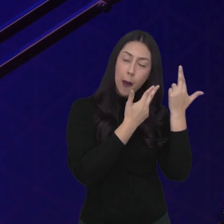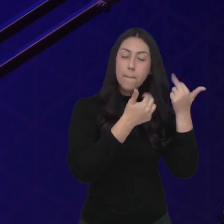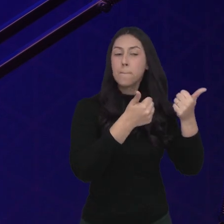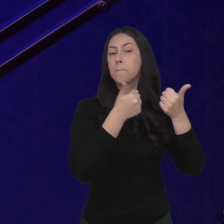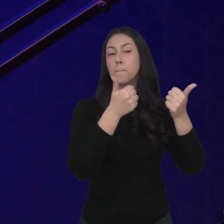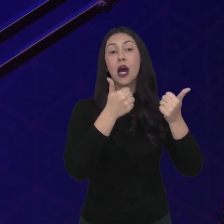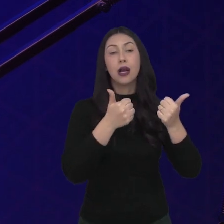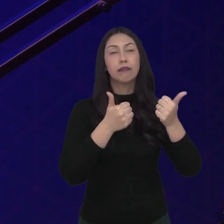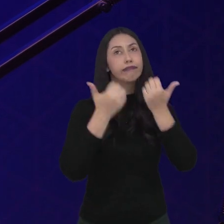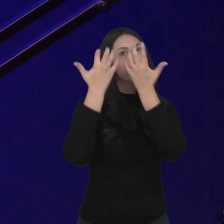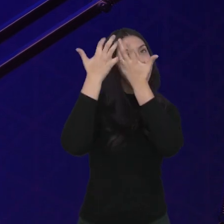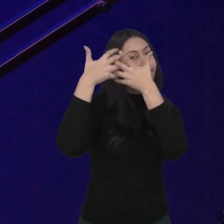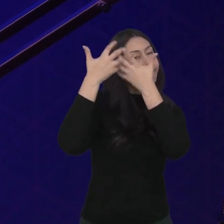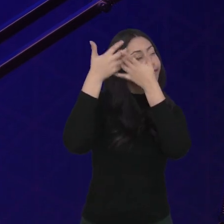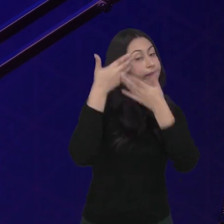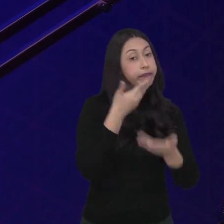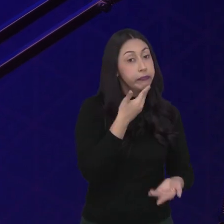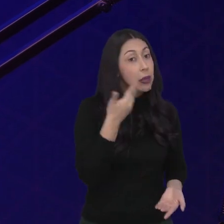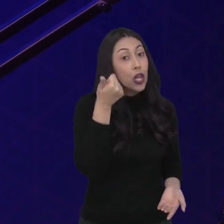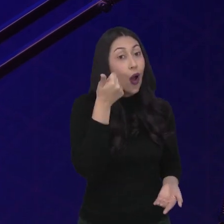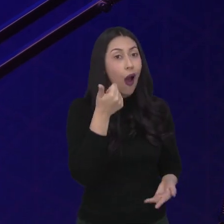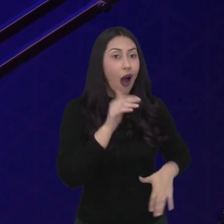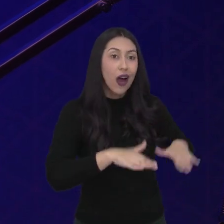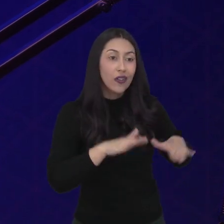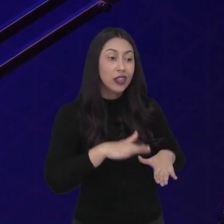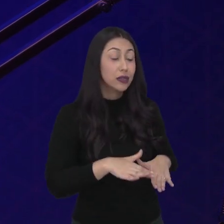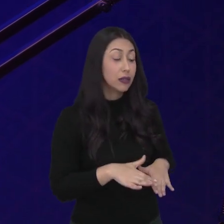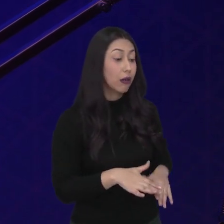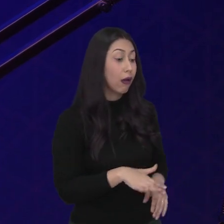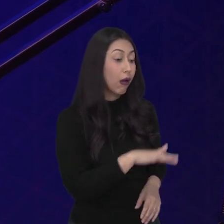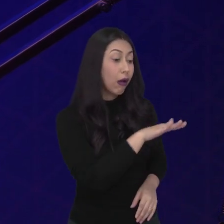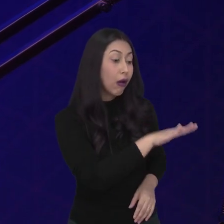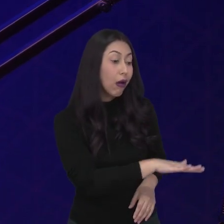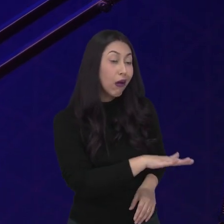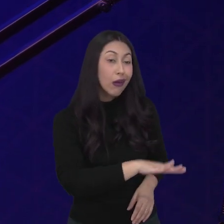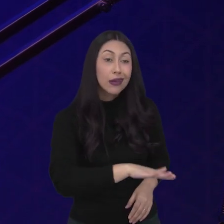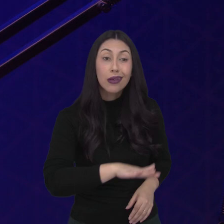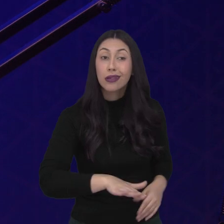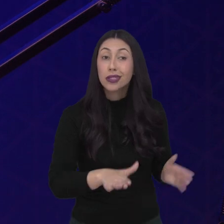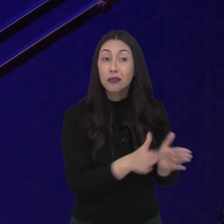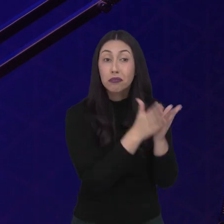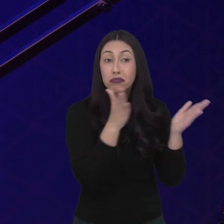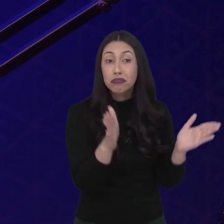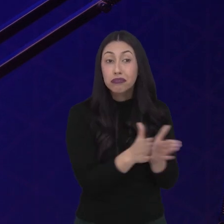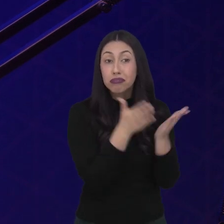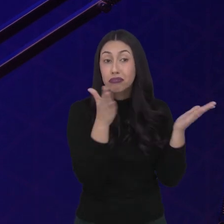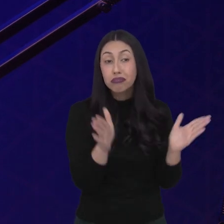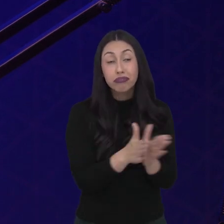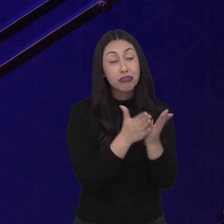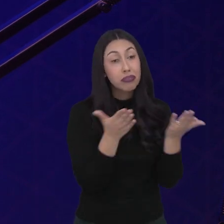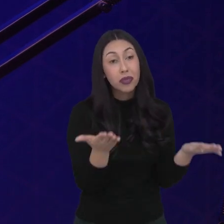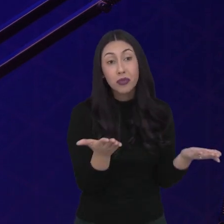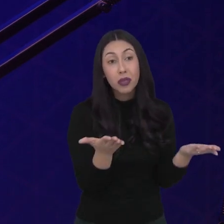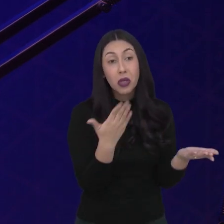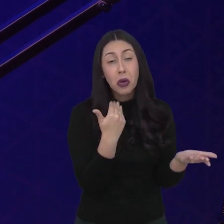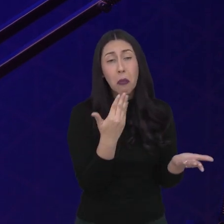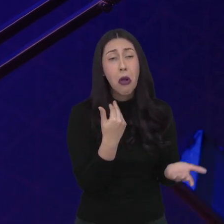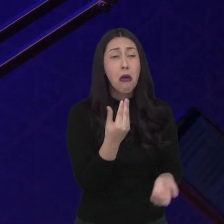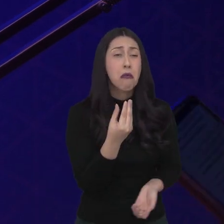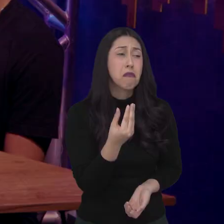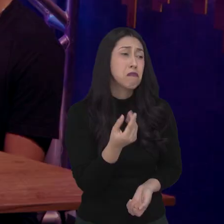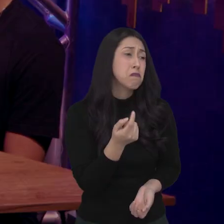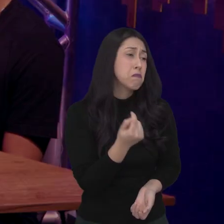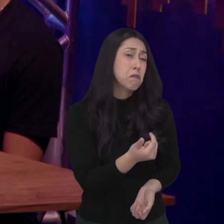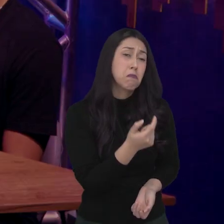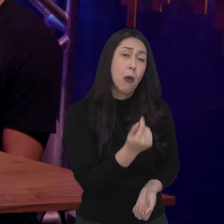diferente, por exemplo, de uma criança que às vezes tem uma condição, né, menos favorável e ali nem se alimentou